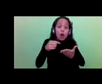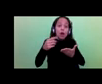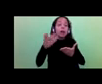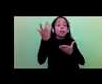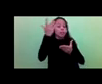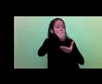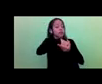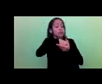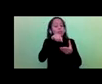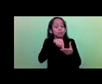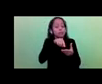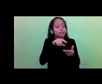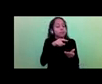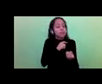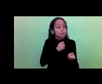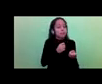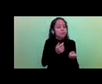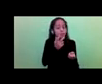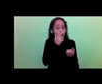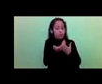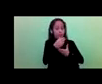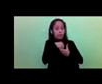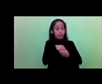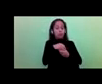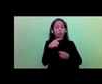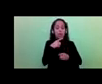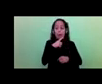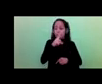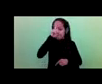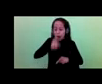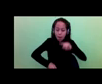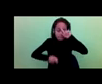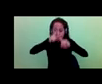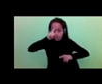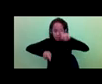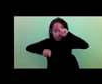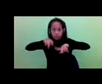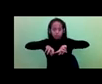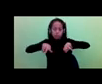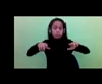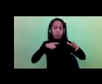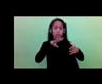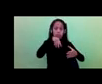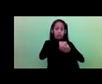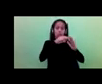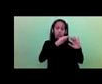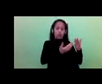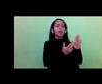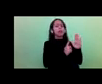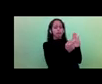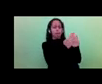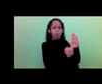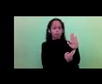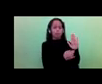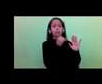a escola, é uma instituição carregada de imposições. Nós temos um regimento interno. No